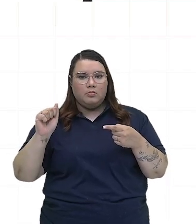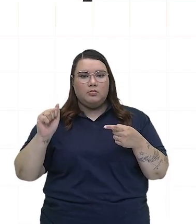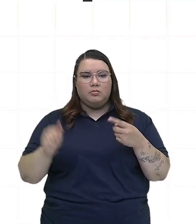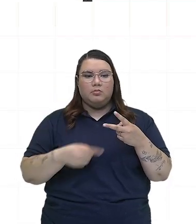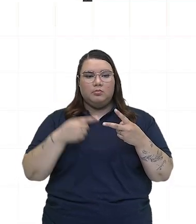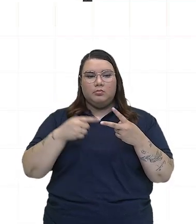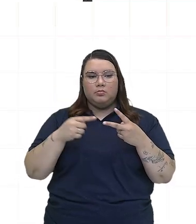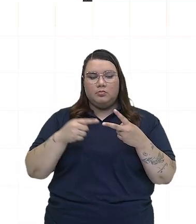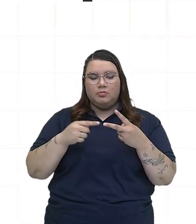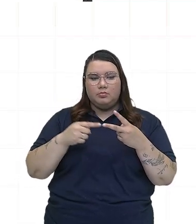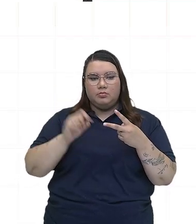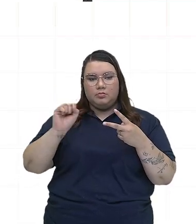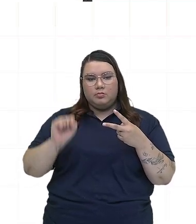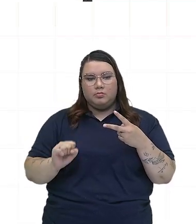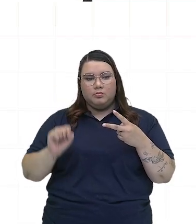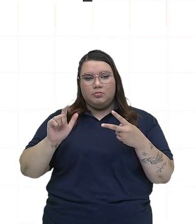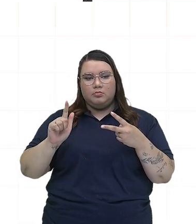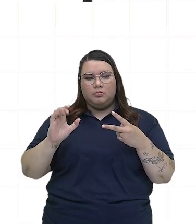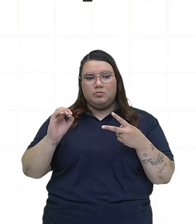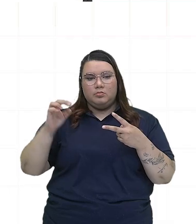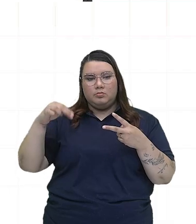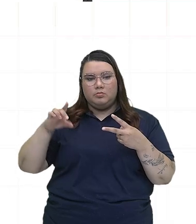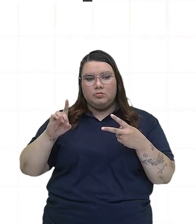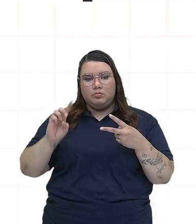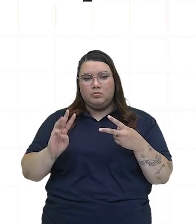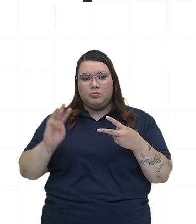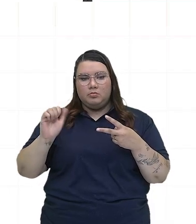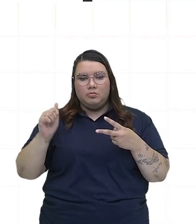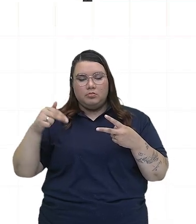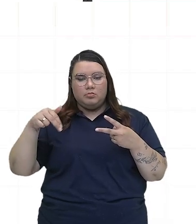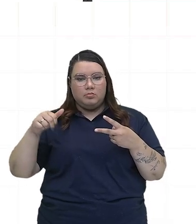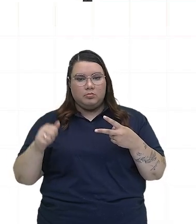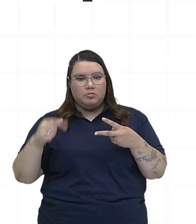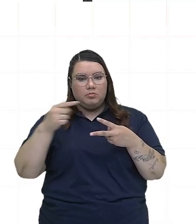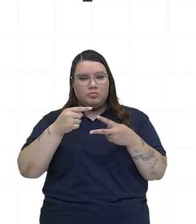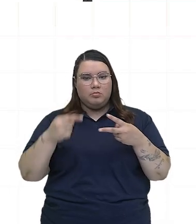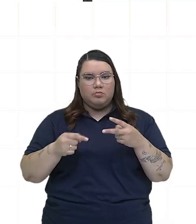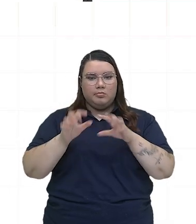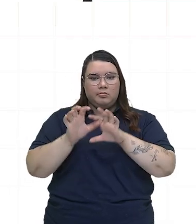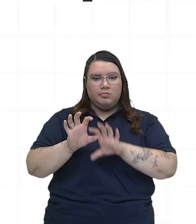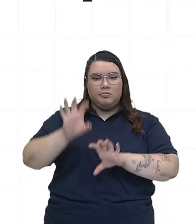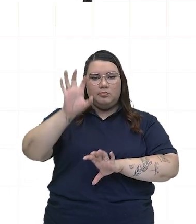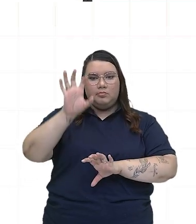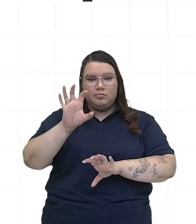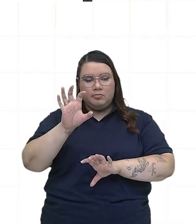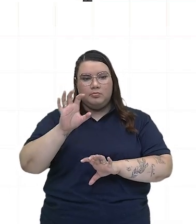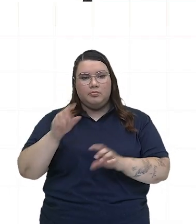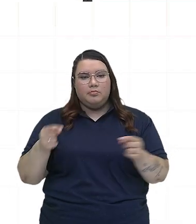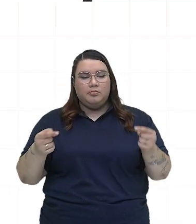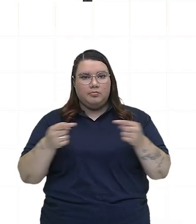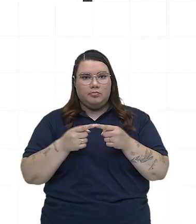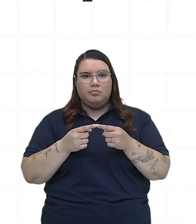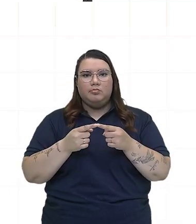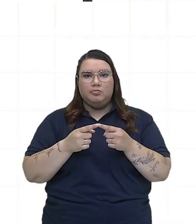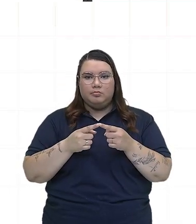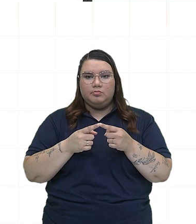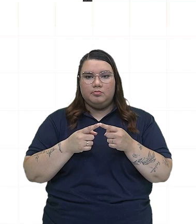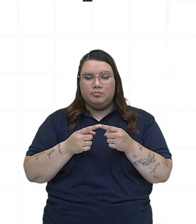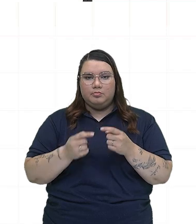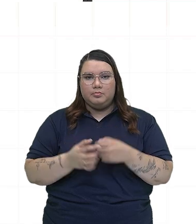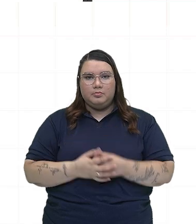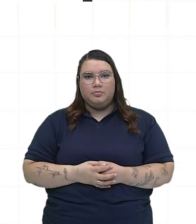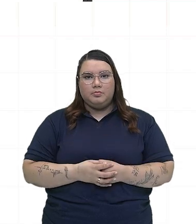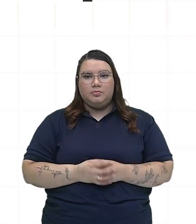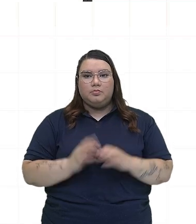a Laurásia e a Gondwana, né? Então, esses dois continentes aí que se fragmentaram a partir da